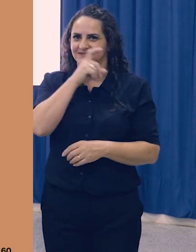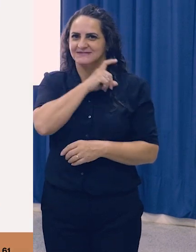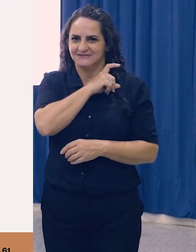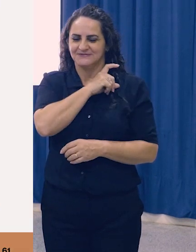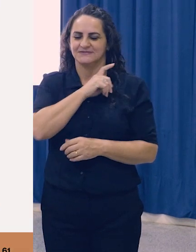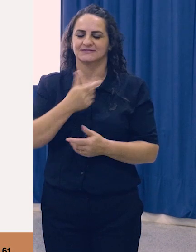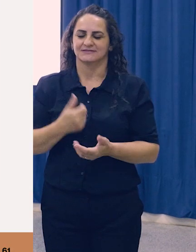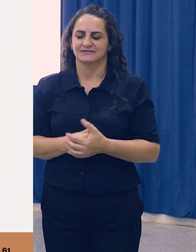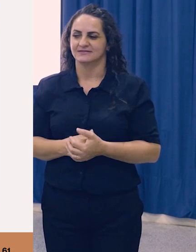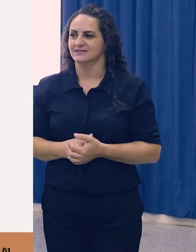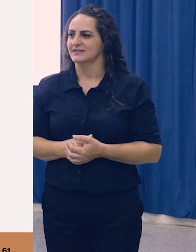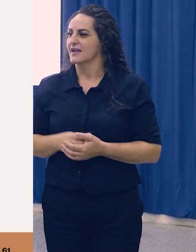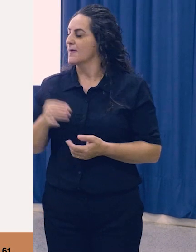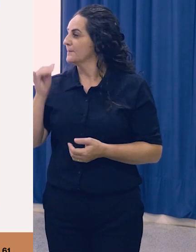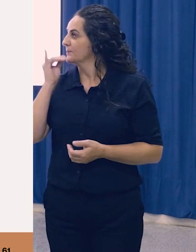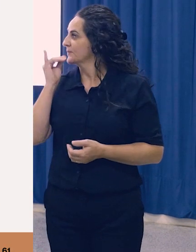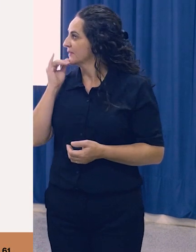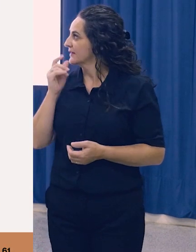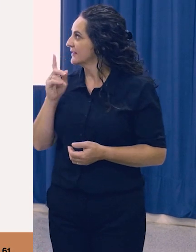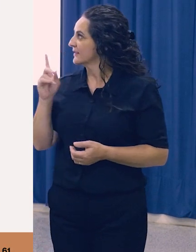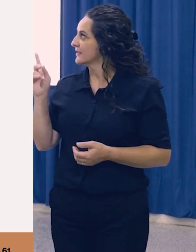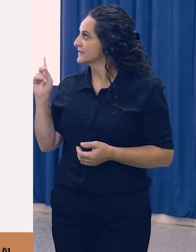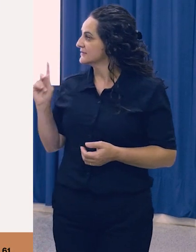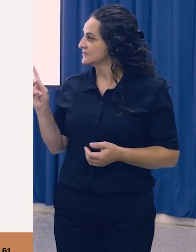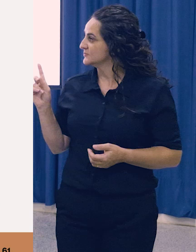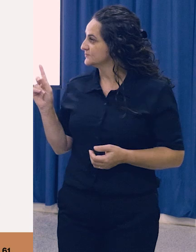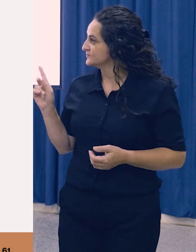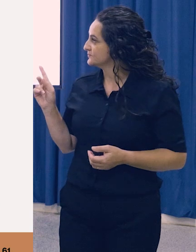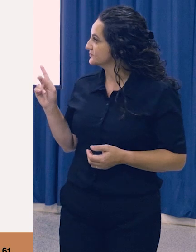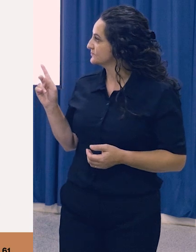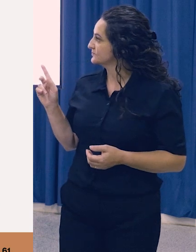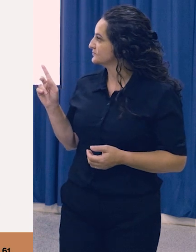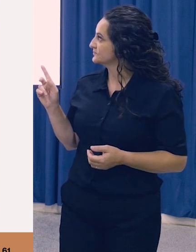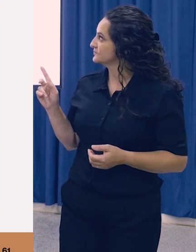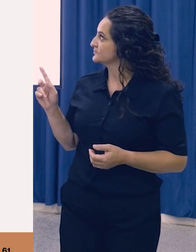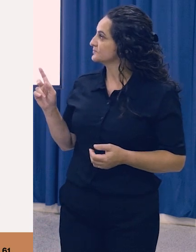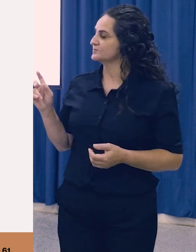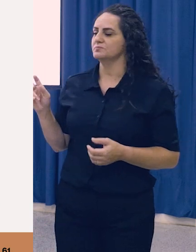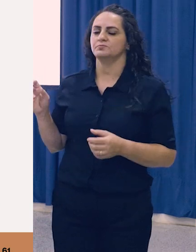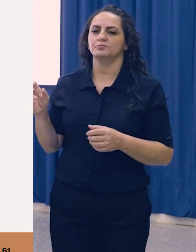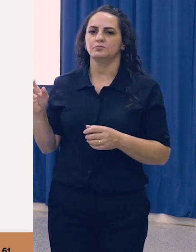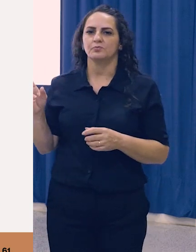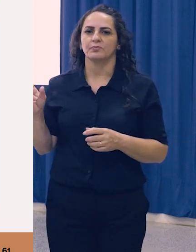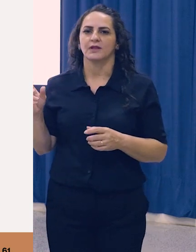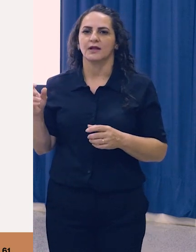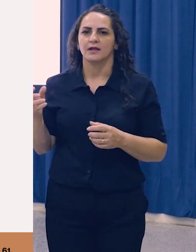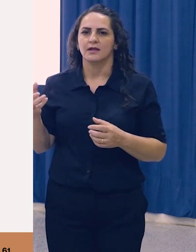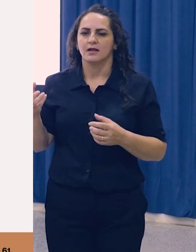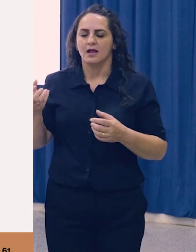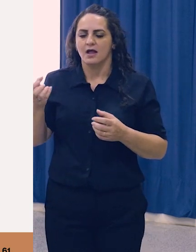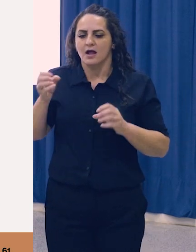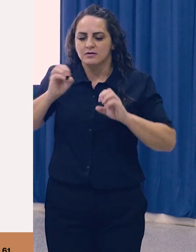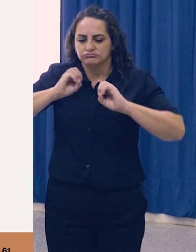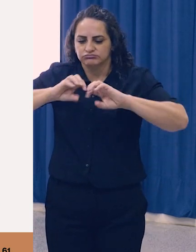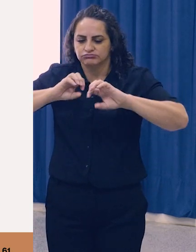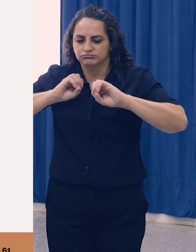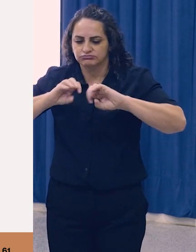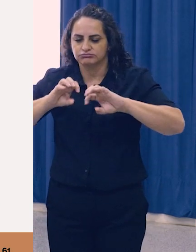também. Eu trouxe aqui o exemplo do Duolingo, que é esse aplicativo de ensinar idiomas,